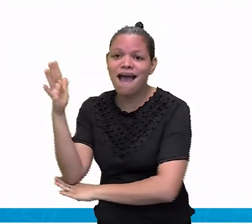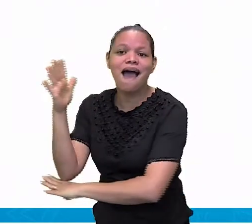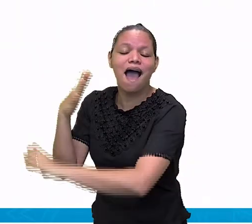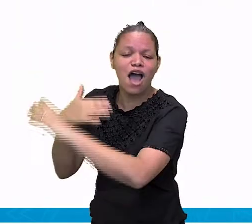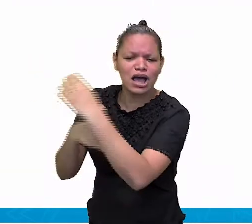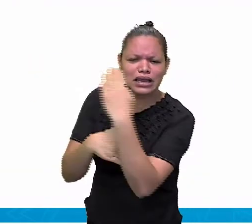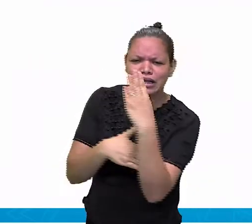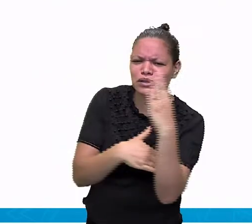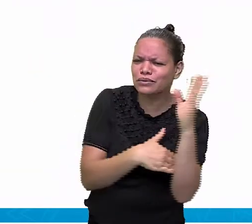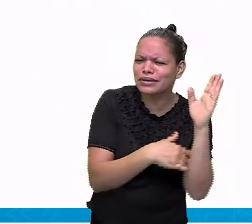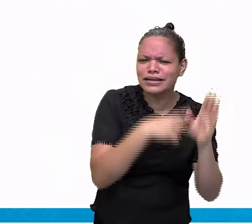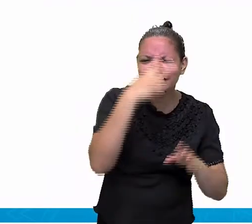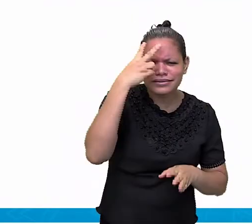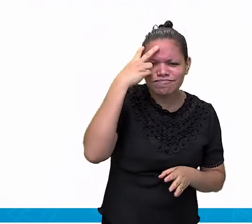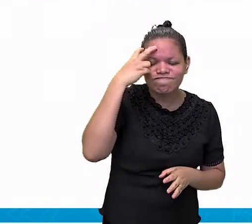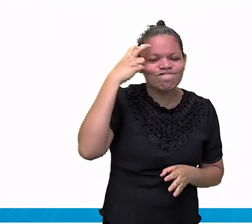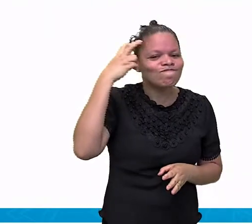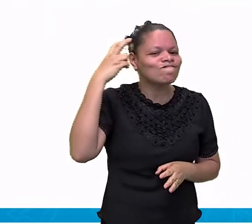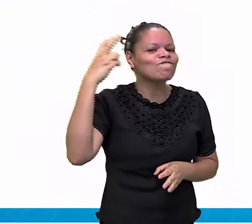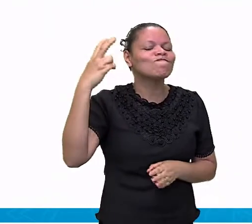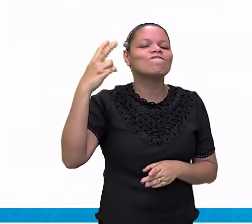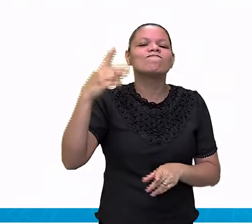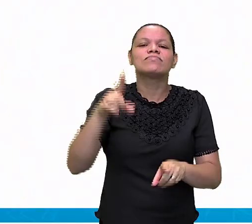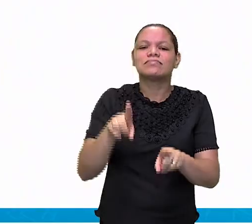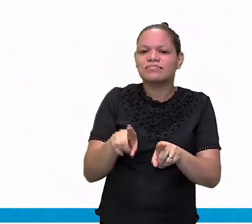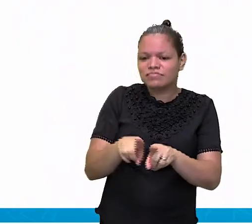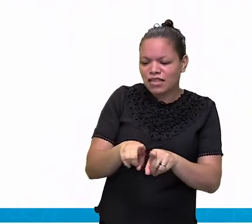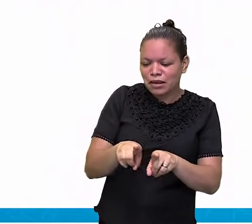indígena é um disseminador de culturas no Brasil.